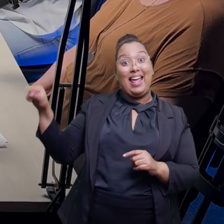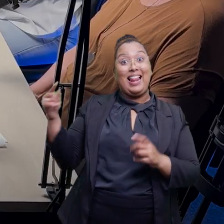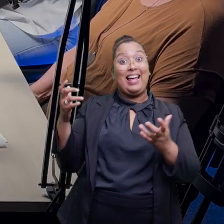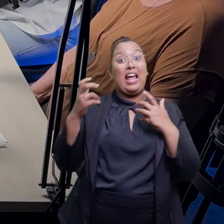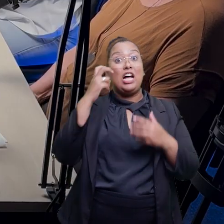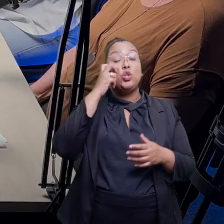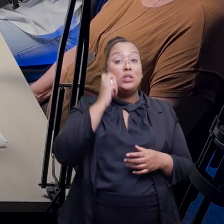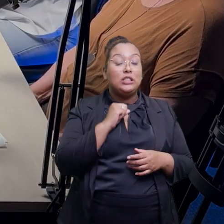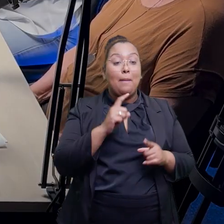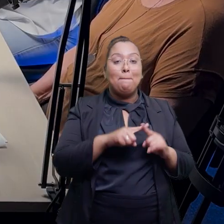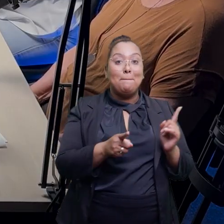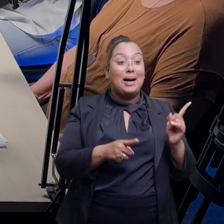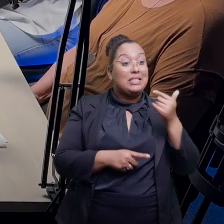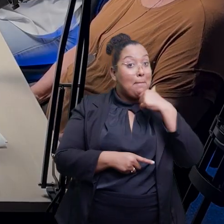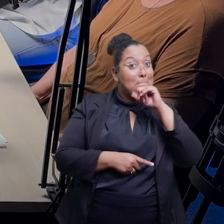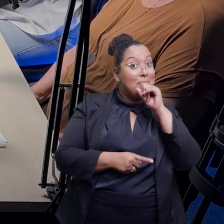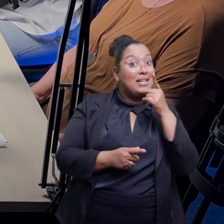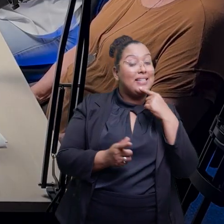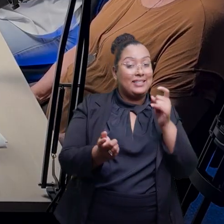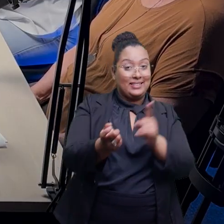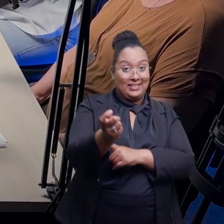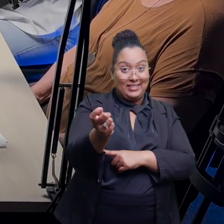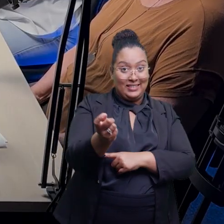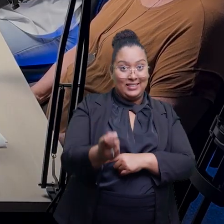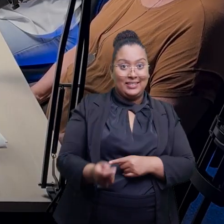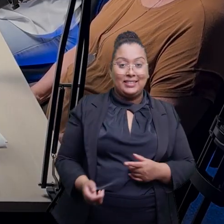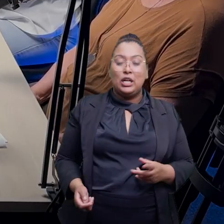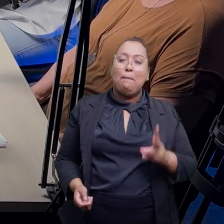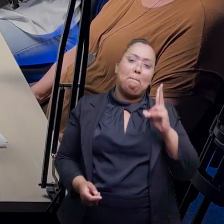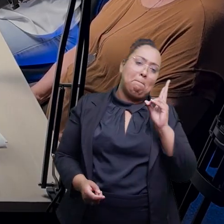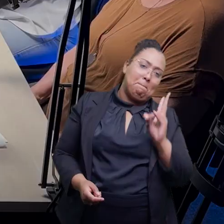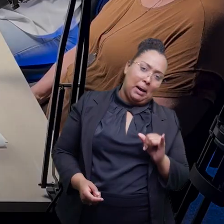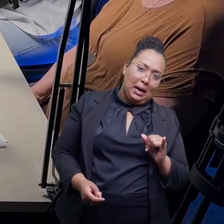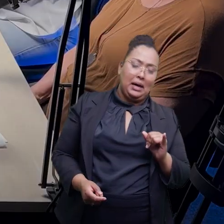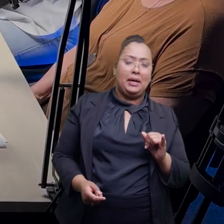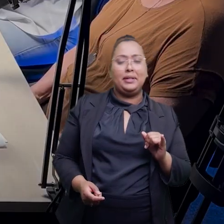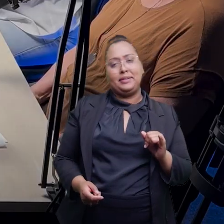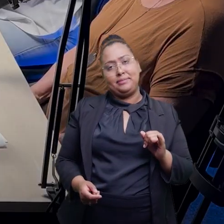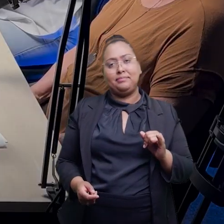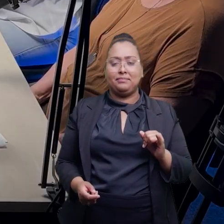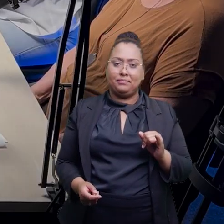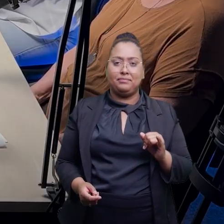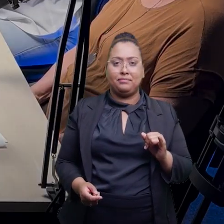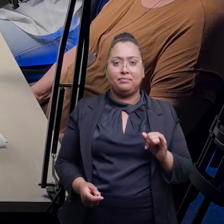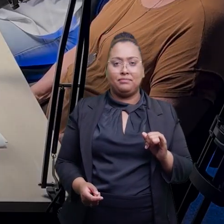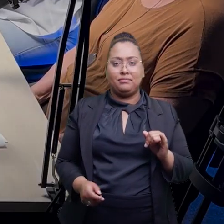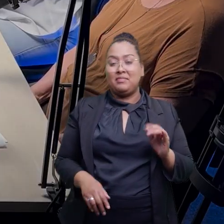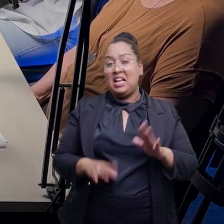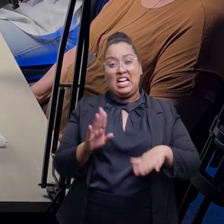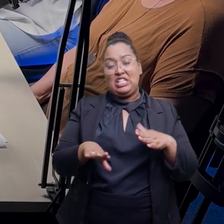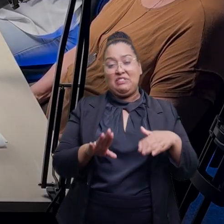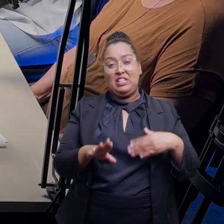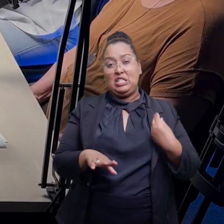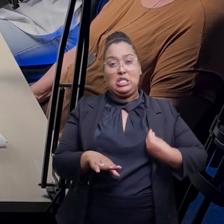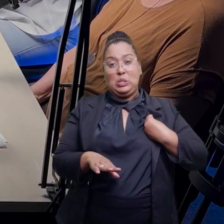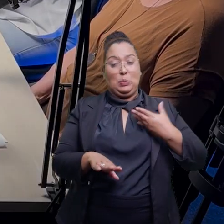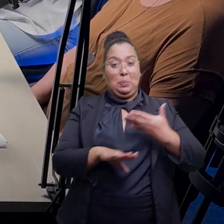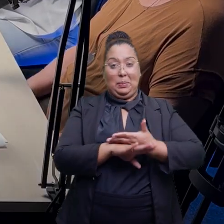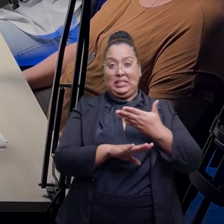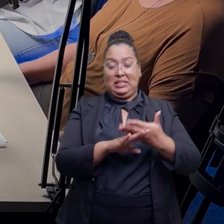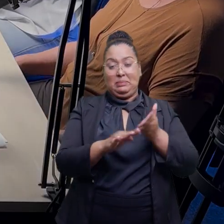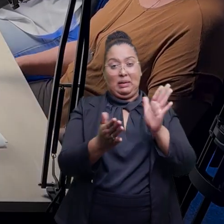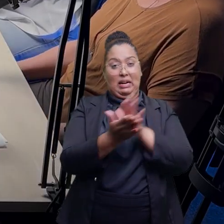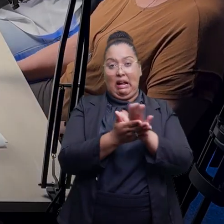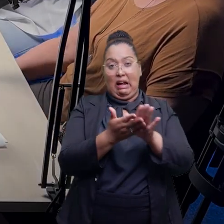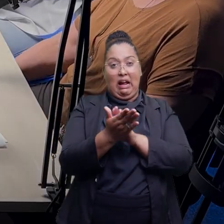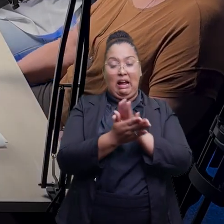de adoção, só que aí a mãe geralmente, né, mais uma vez, o pai, via de regra, sequer participa de